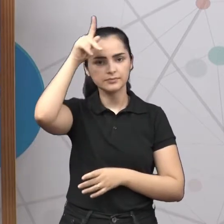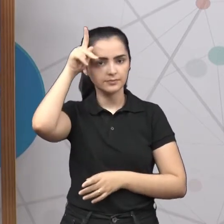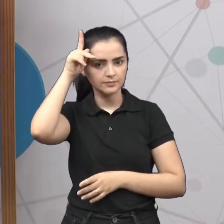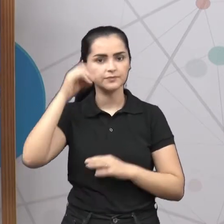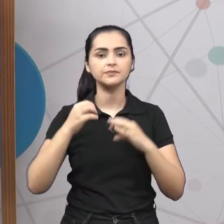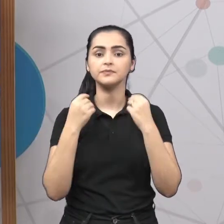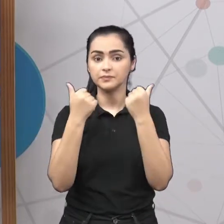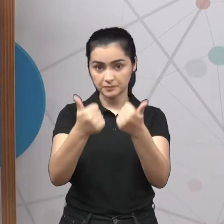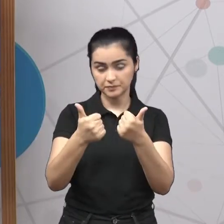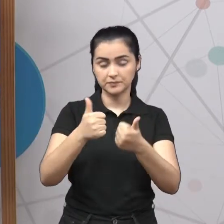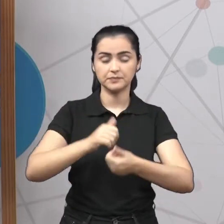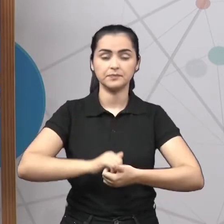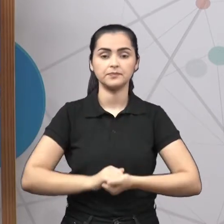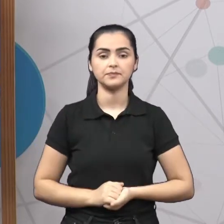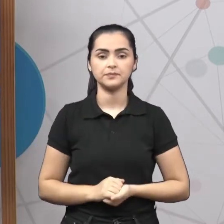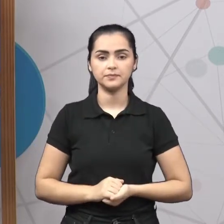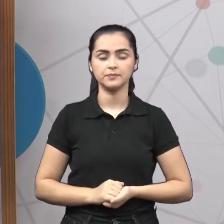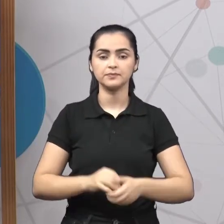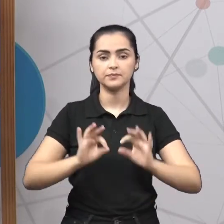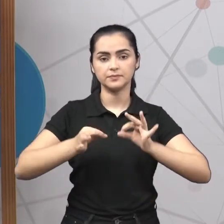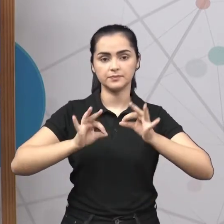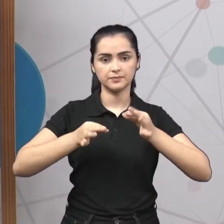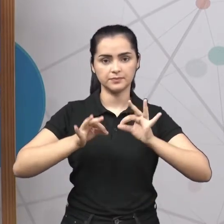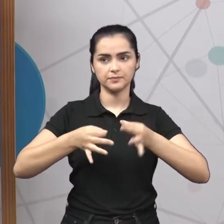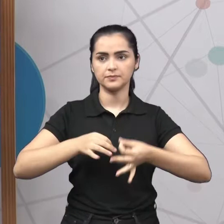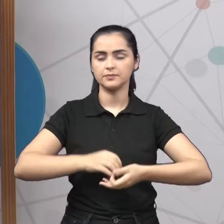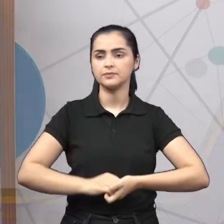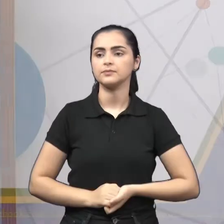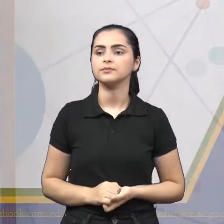prefeitura. Tudo bem até aí? Tudo certinho?